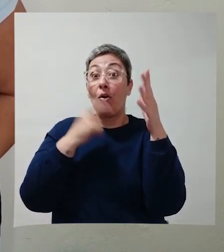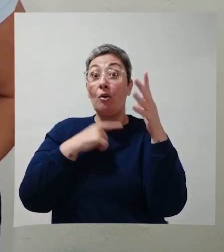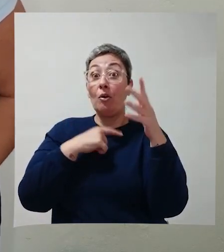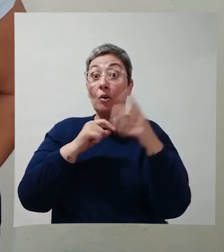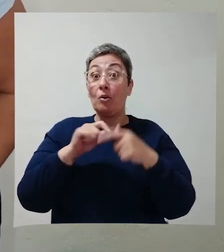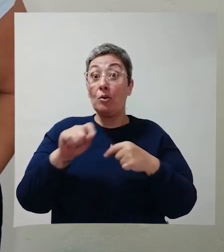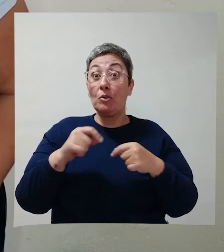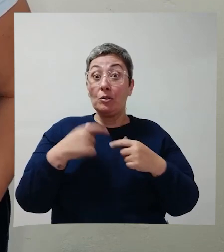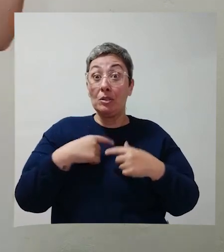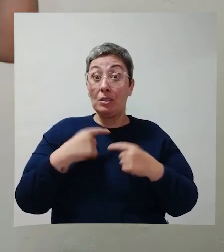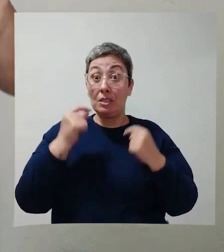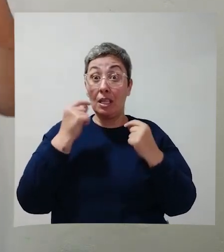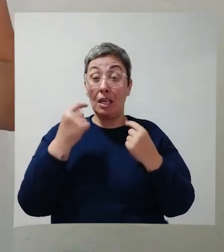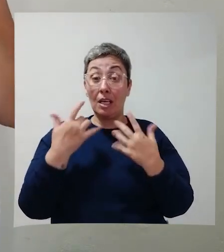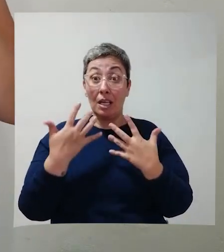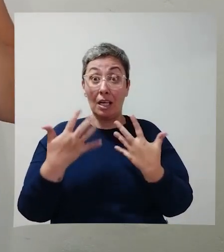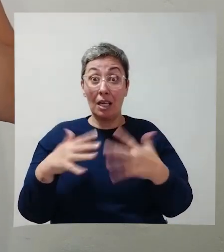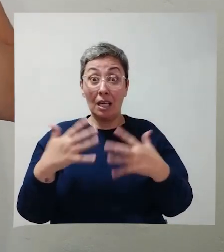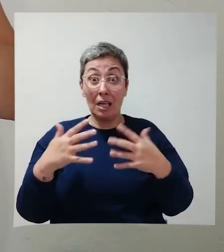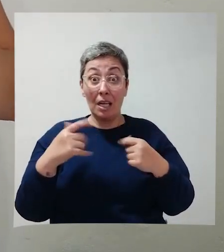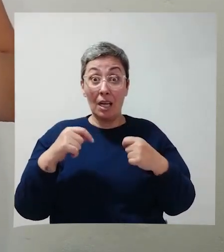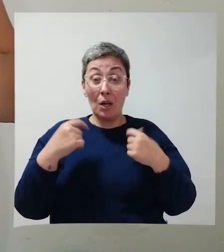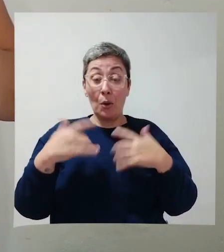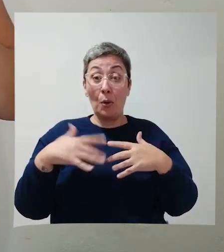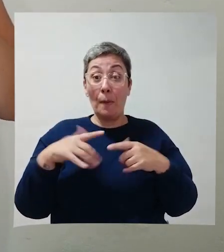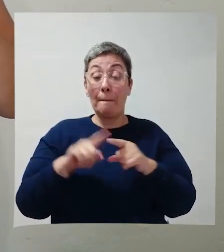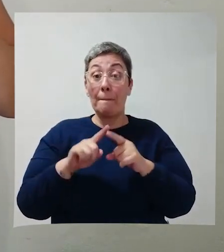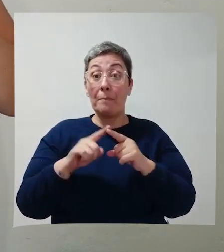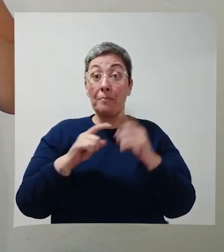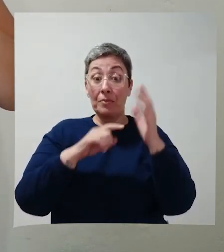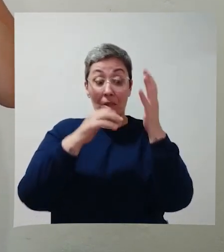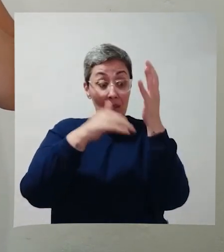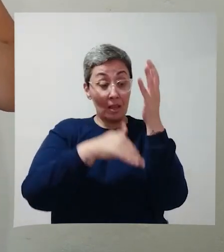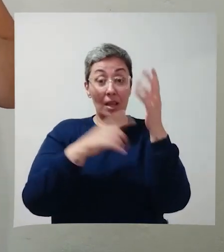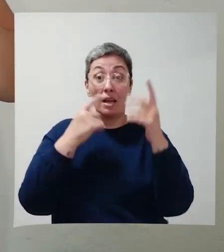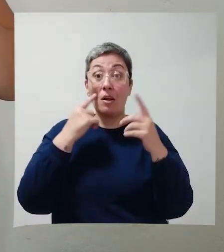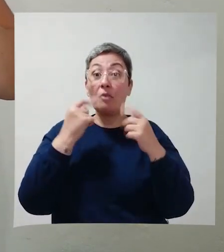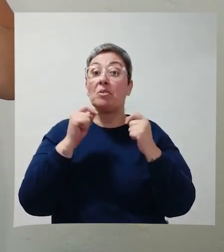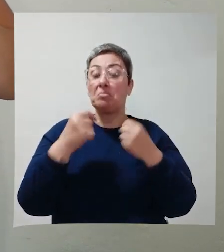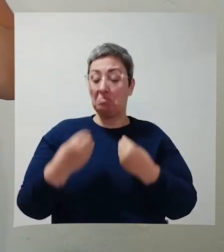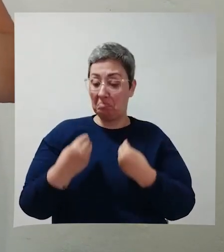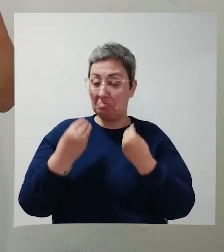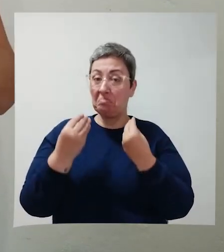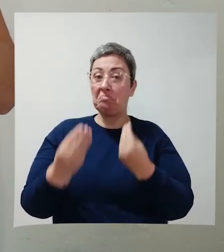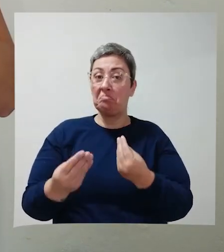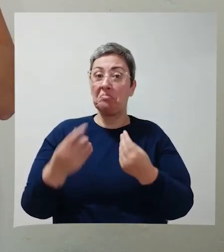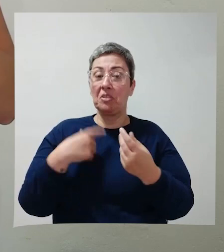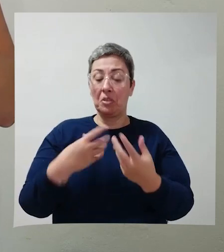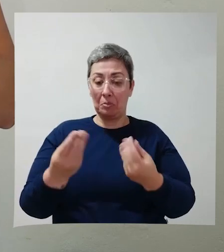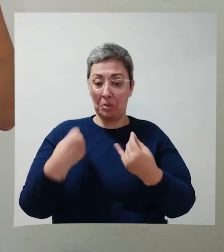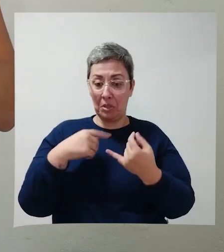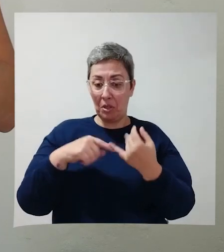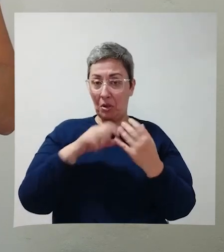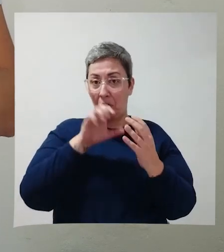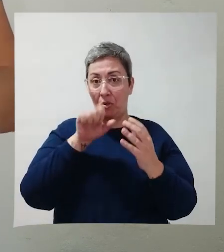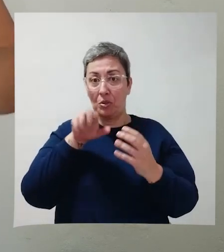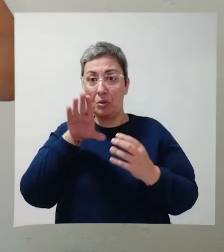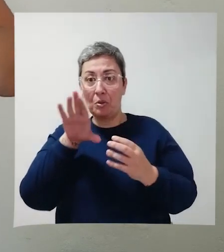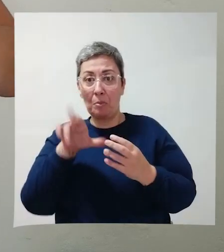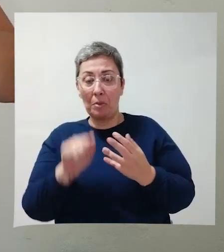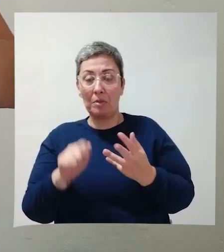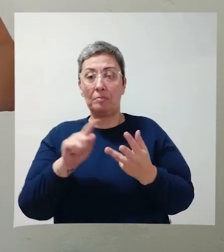imenso tesouro. Baobá, você é uma árvore muito generosa. Me deu a sua